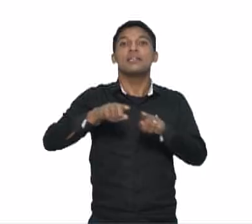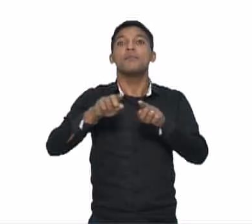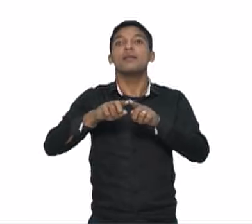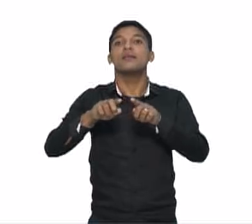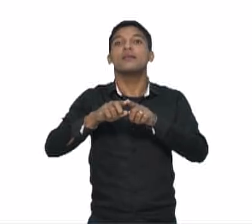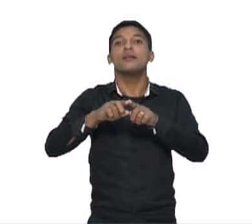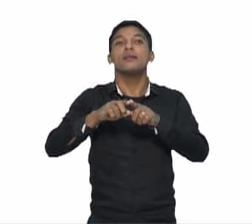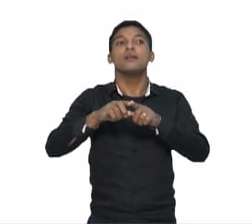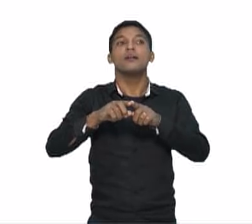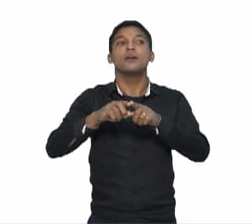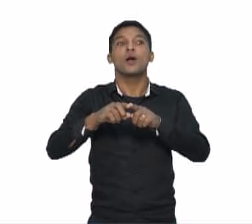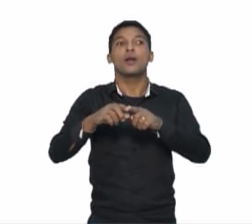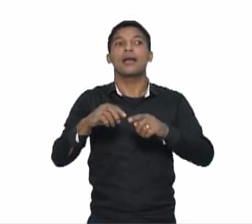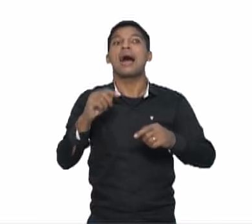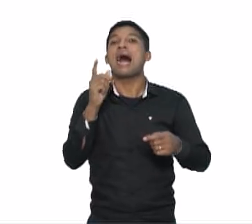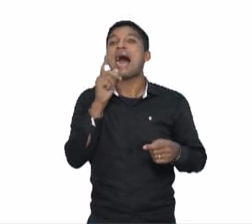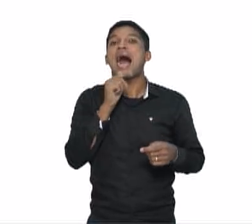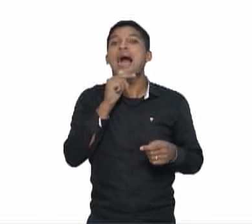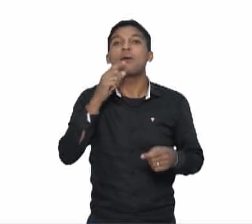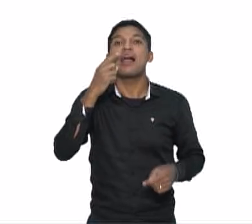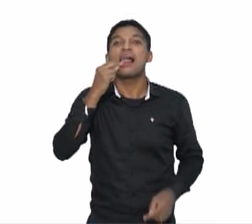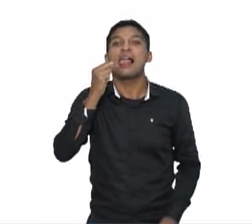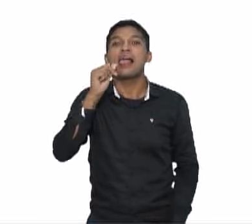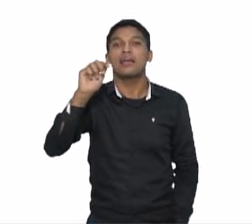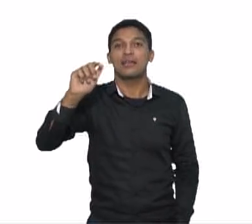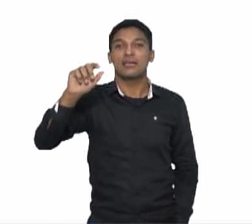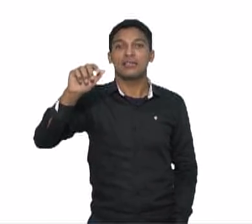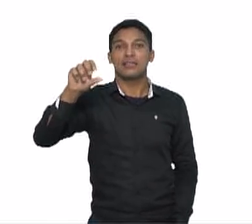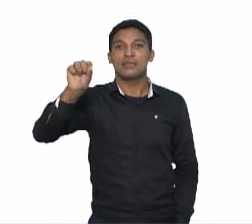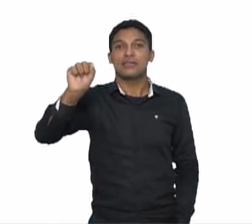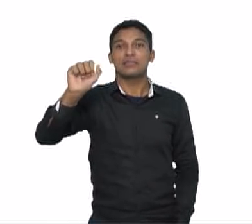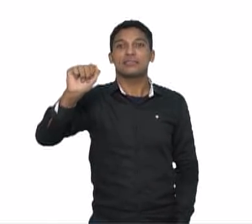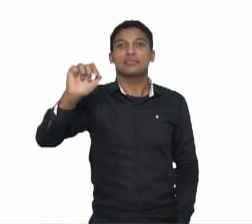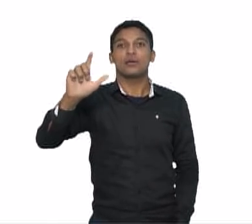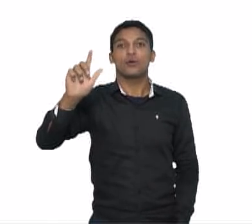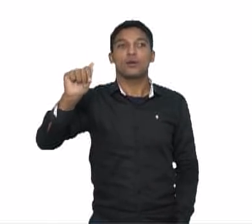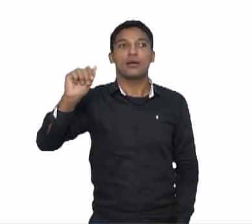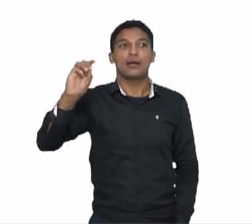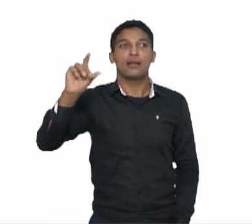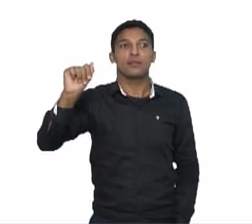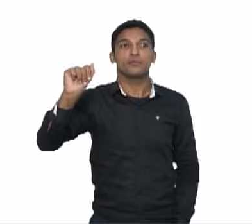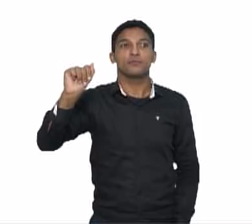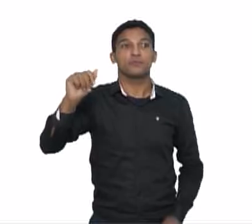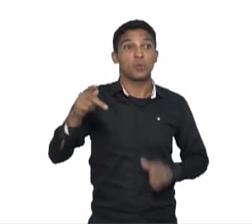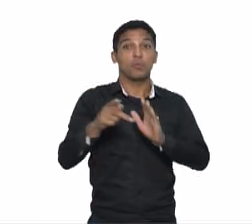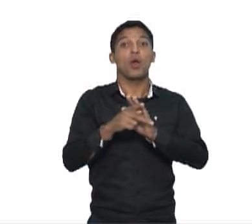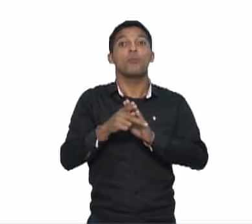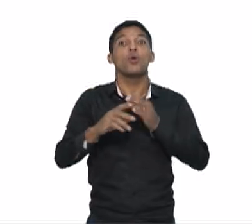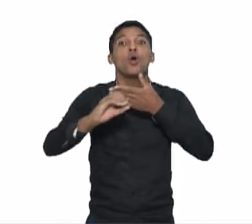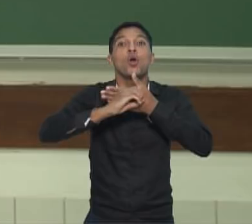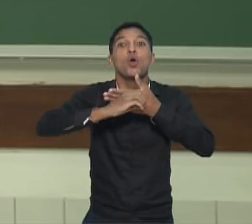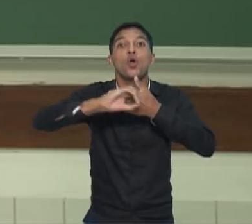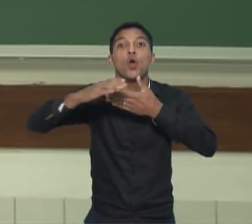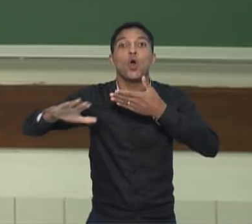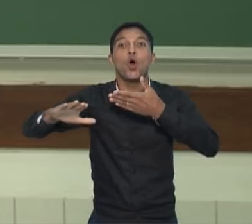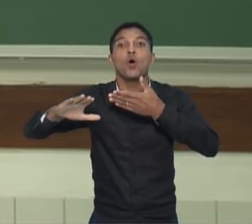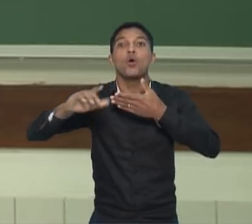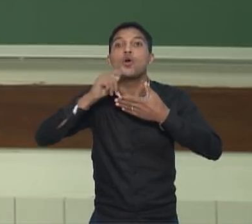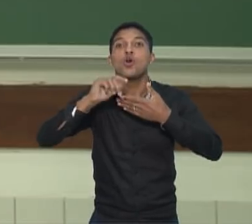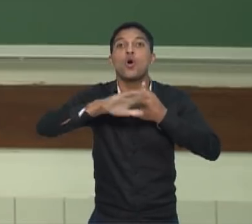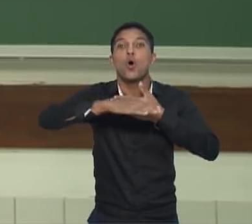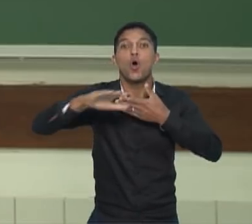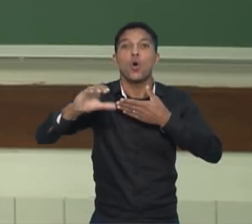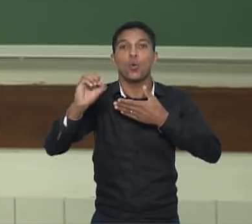Água potável. Possui condições adequadas para o consumo. Sobre